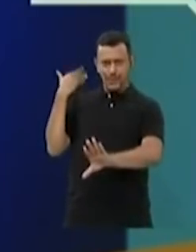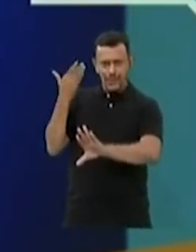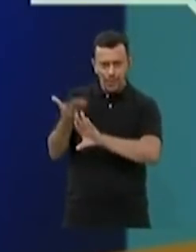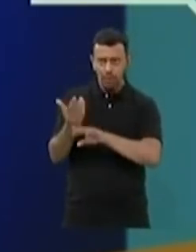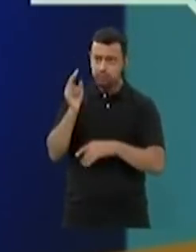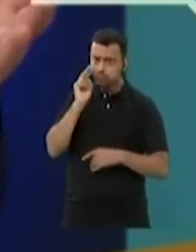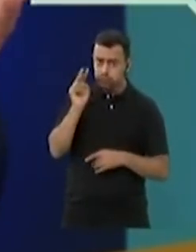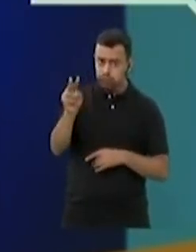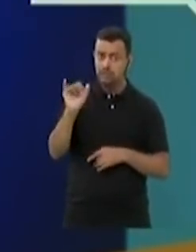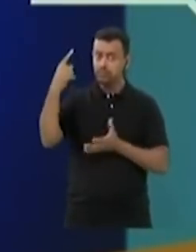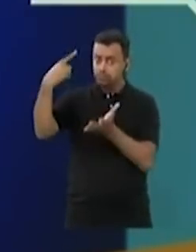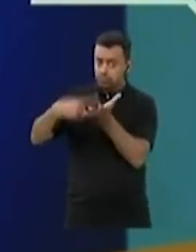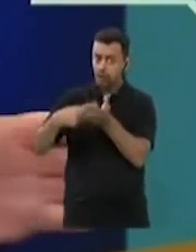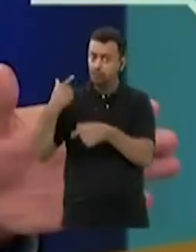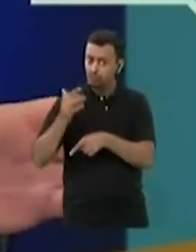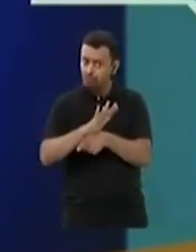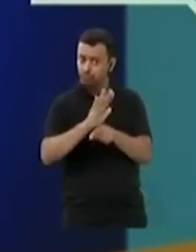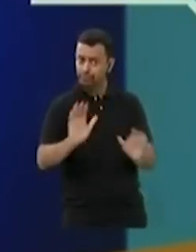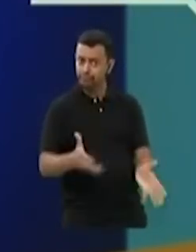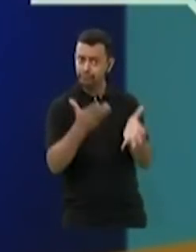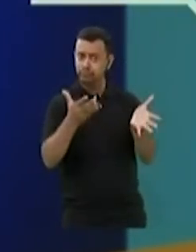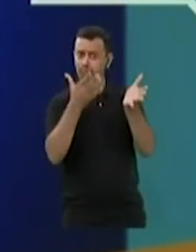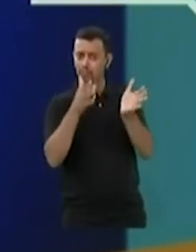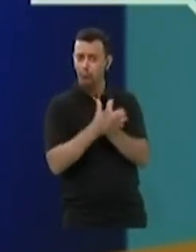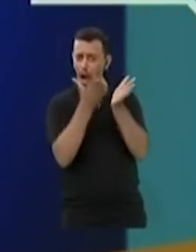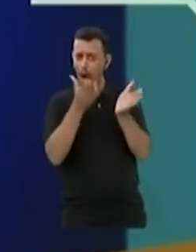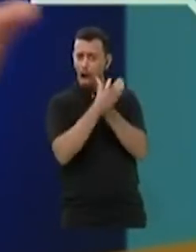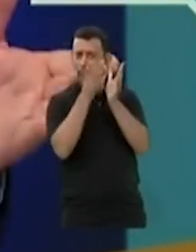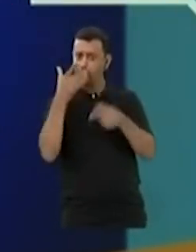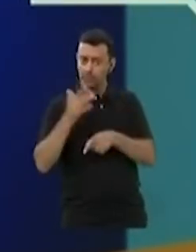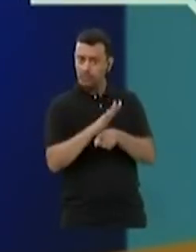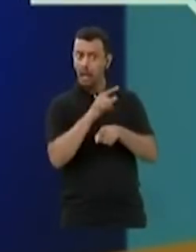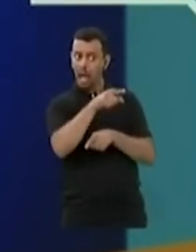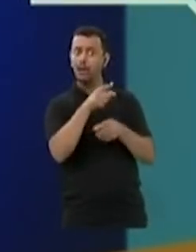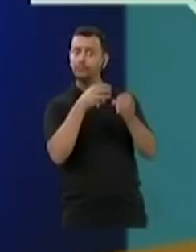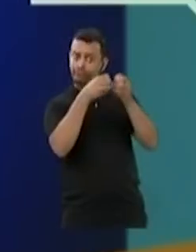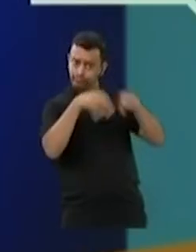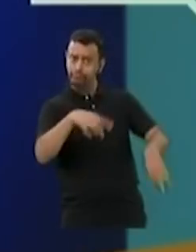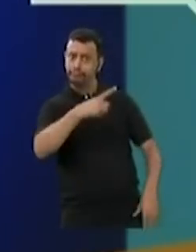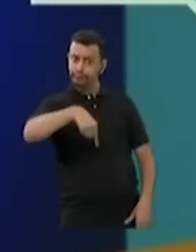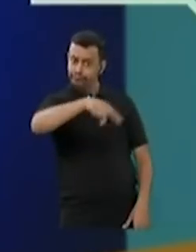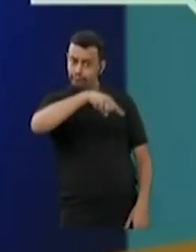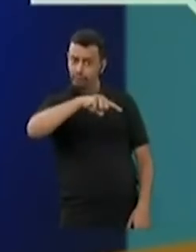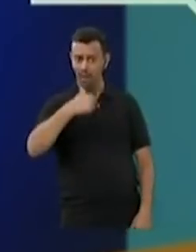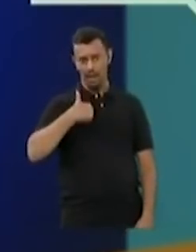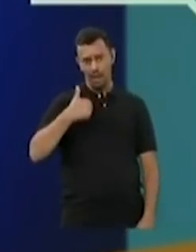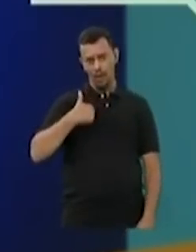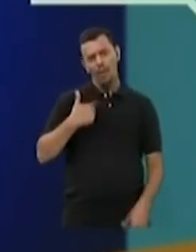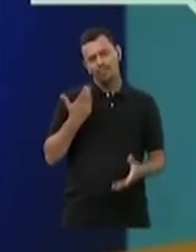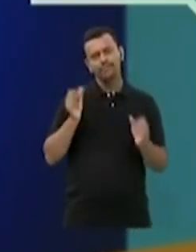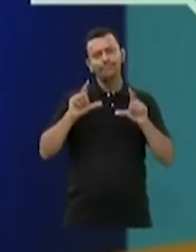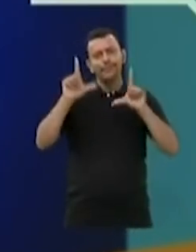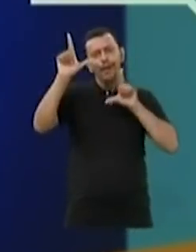e dos mais pobres, que são as vítimas dessa tragédia nacional. E aí eu tenho um pouco tempo na TV, mas